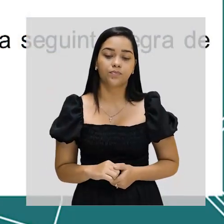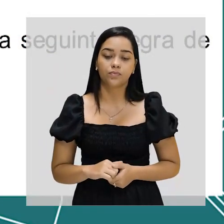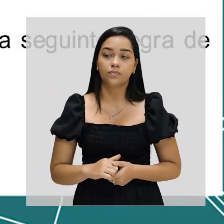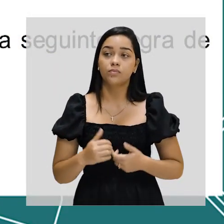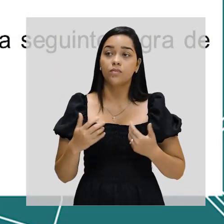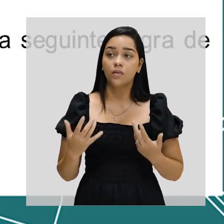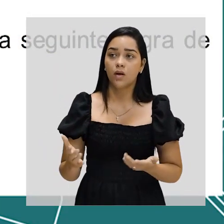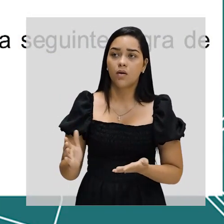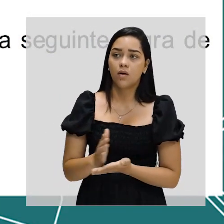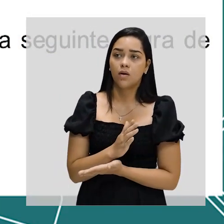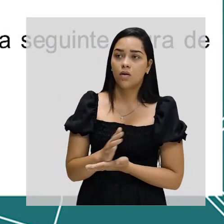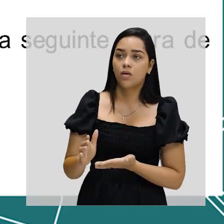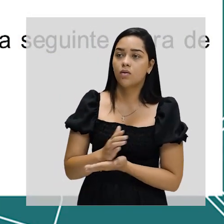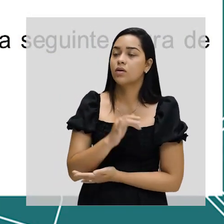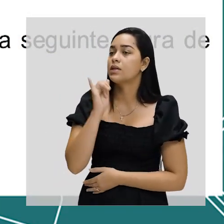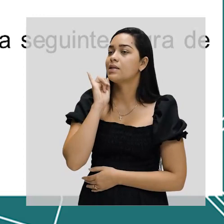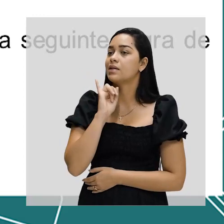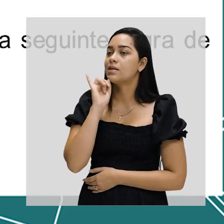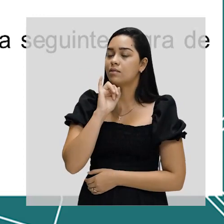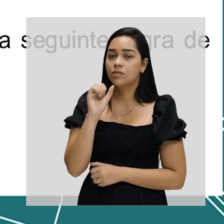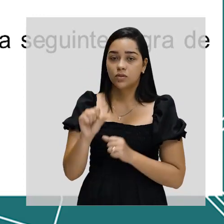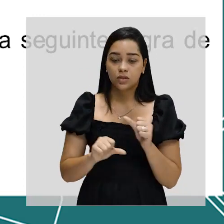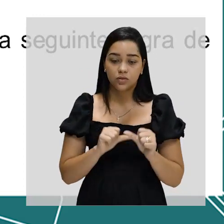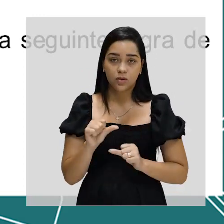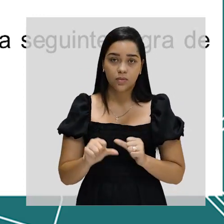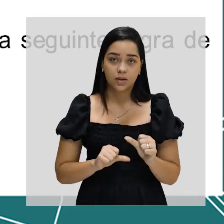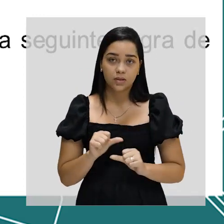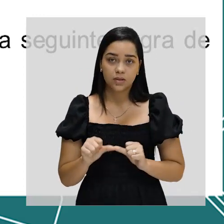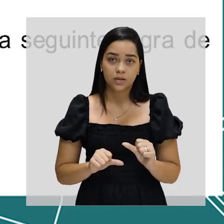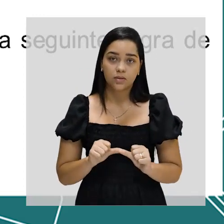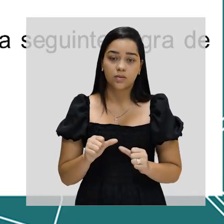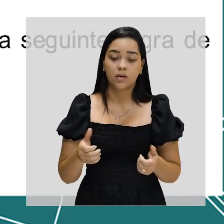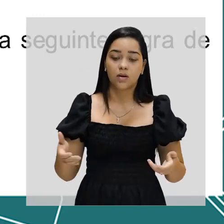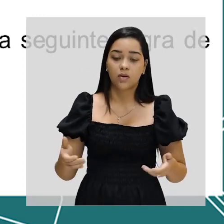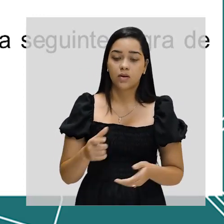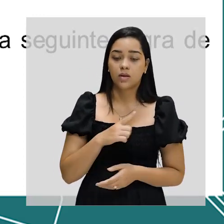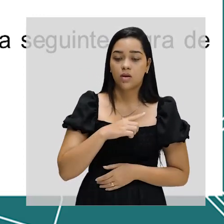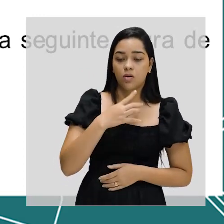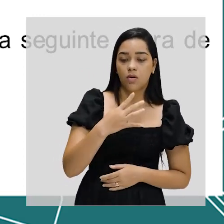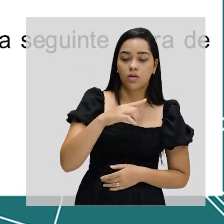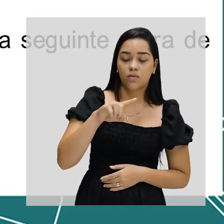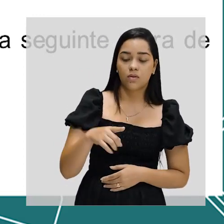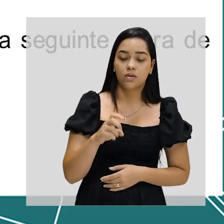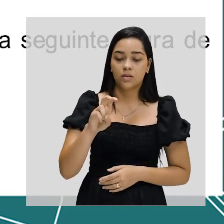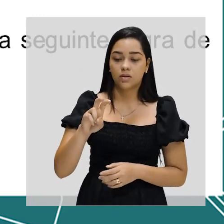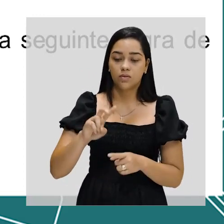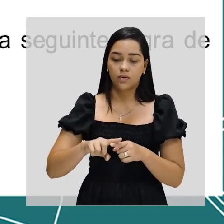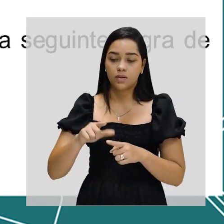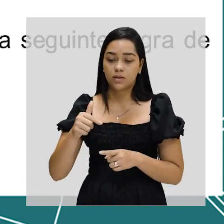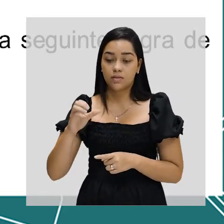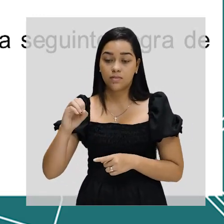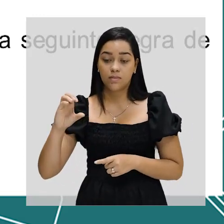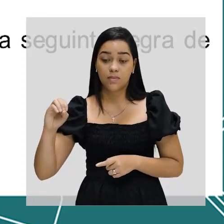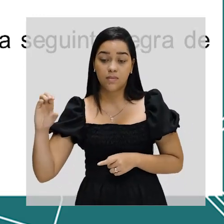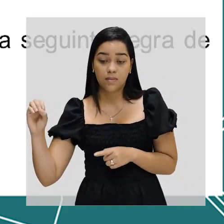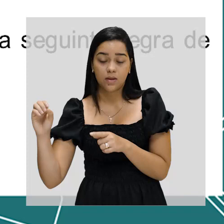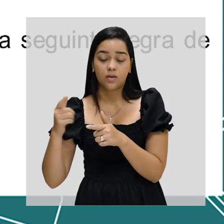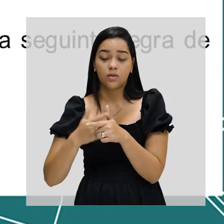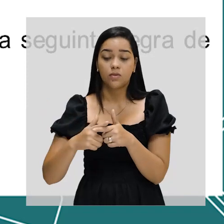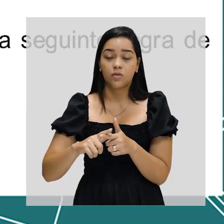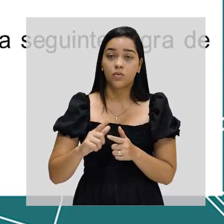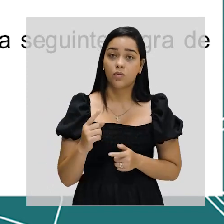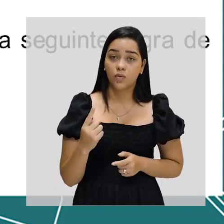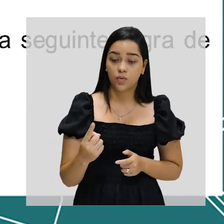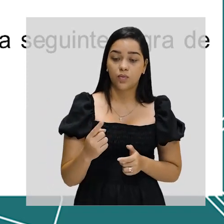Então, alguns exemplos de transformação. Então, vamos transformar 4,5 metros cúbicos em